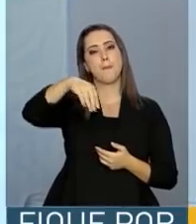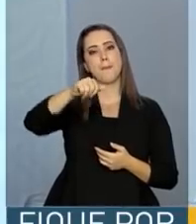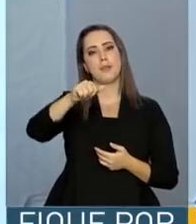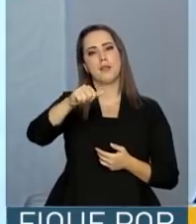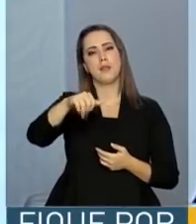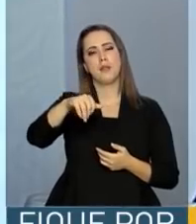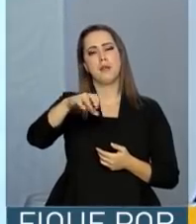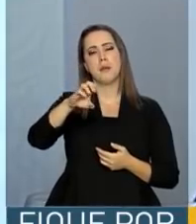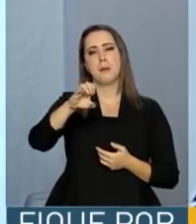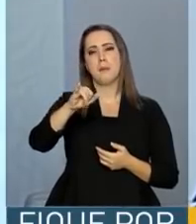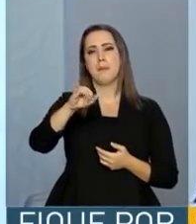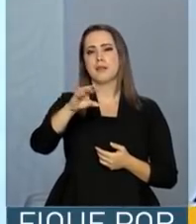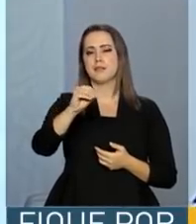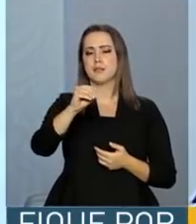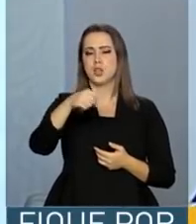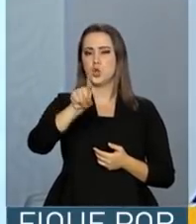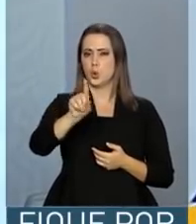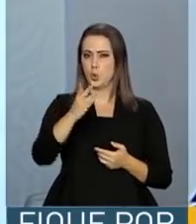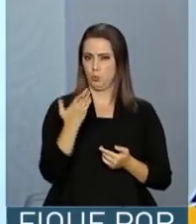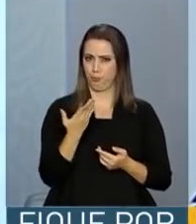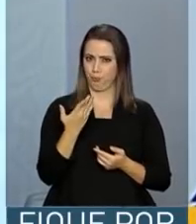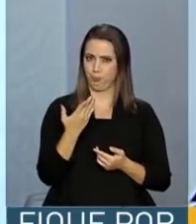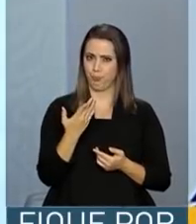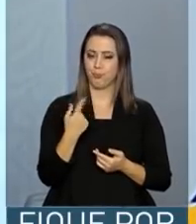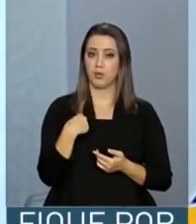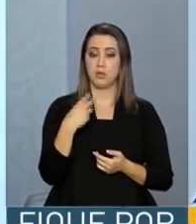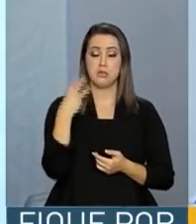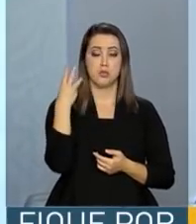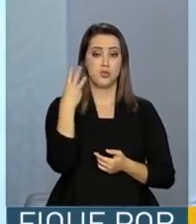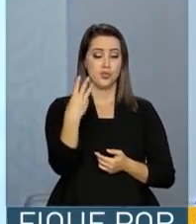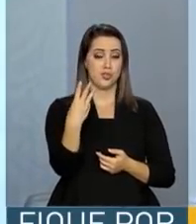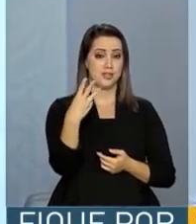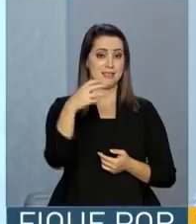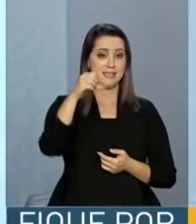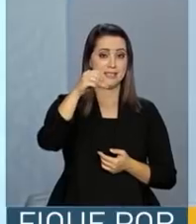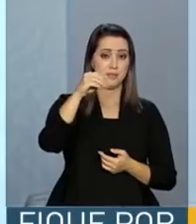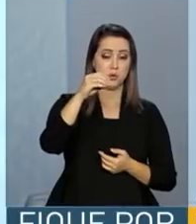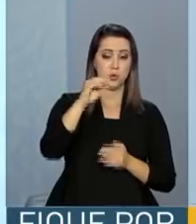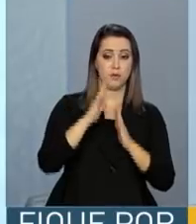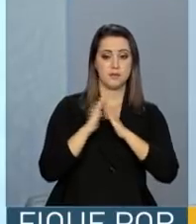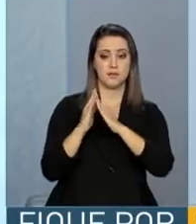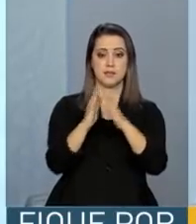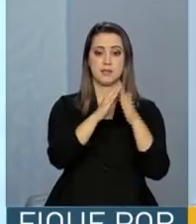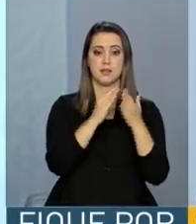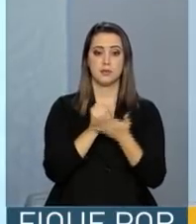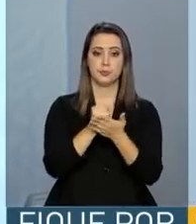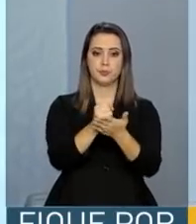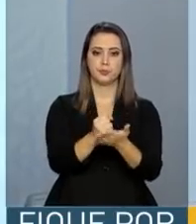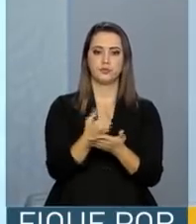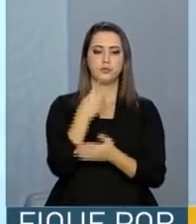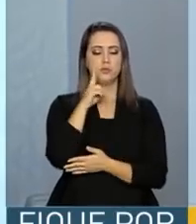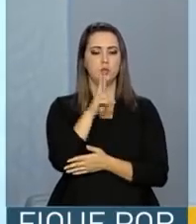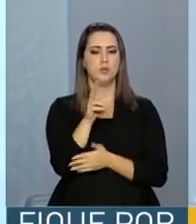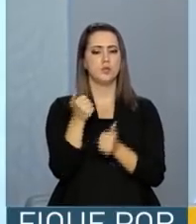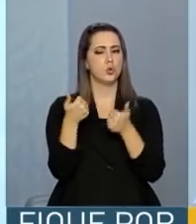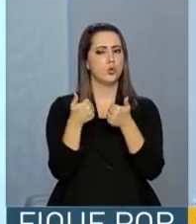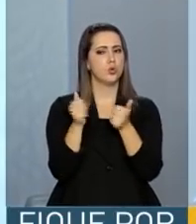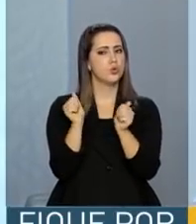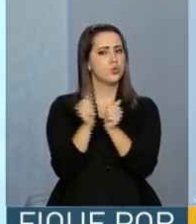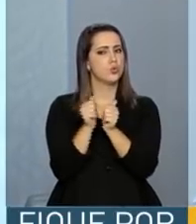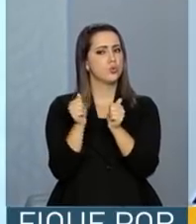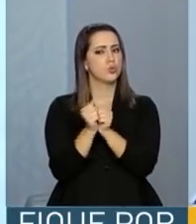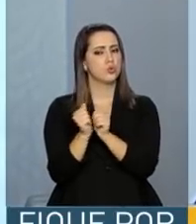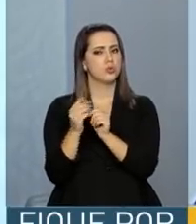vídeo para todos os locais não é lá em maceió via 3 mil e 900 casas sendo entregues portanto se você somar é